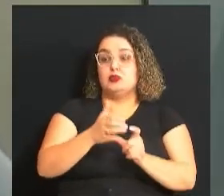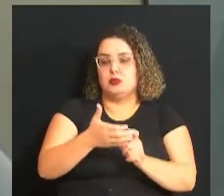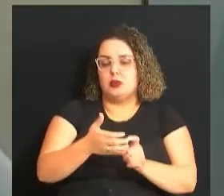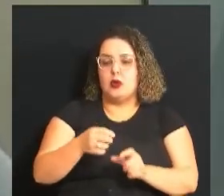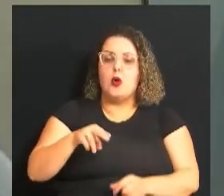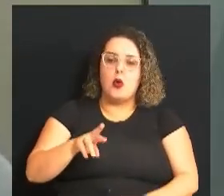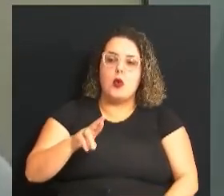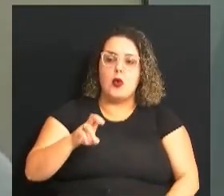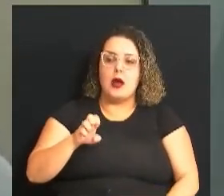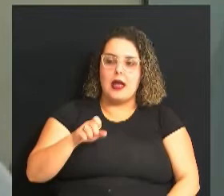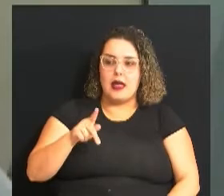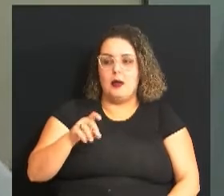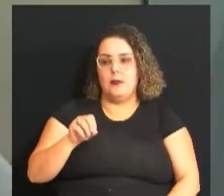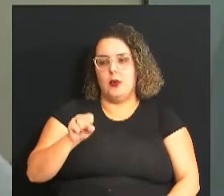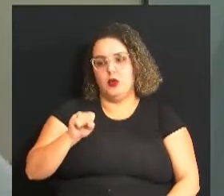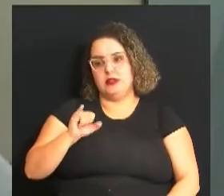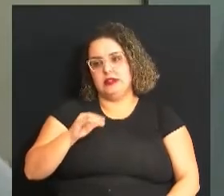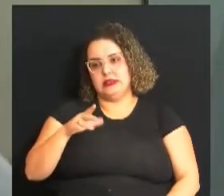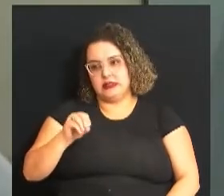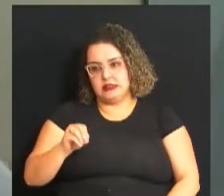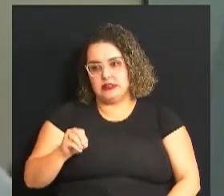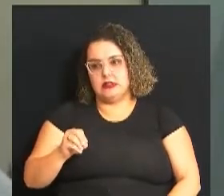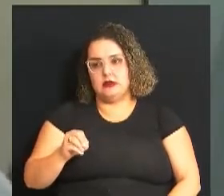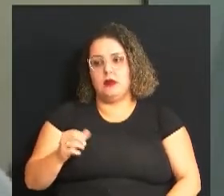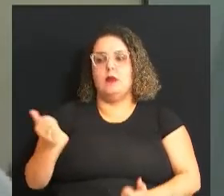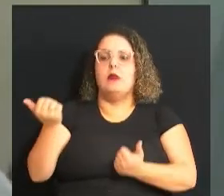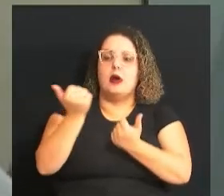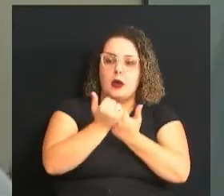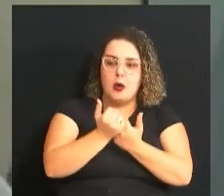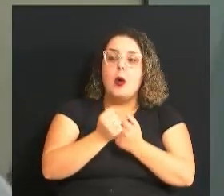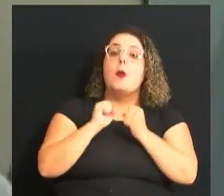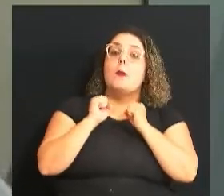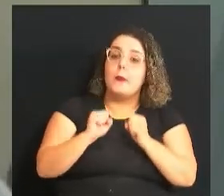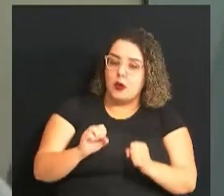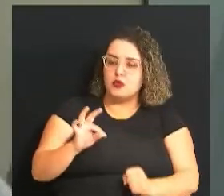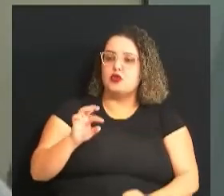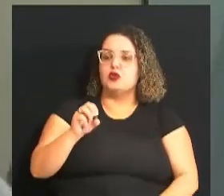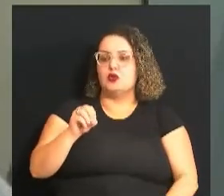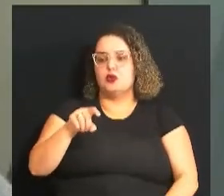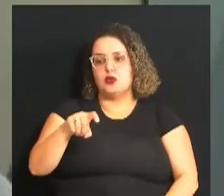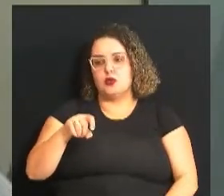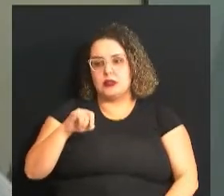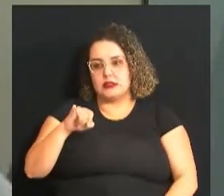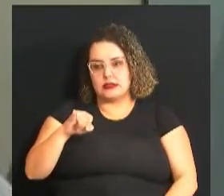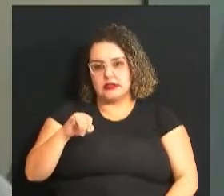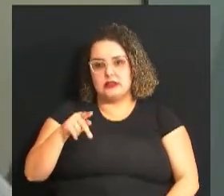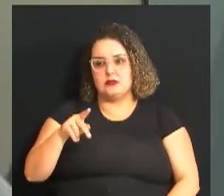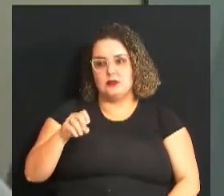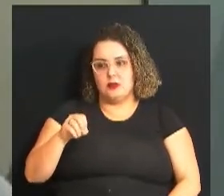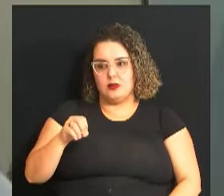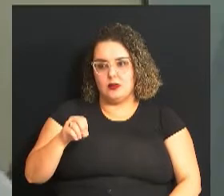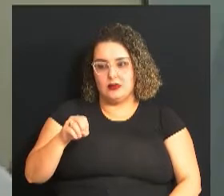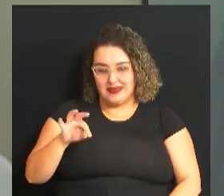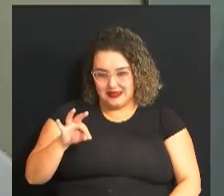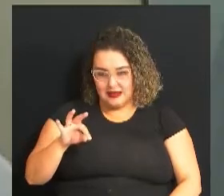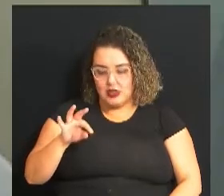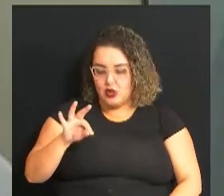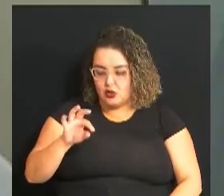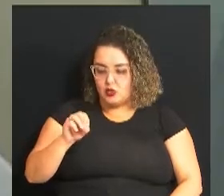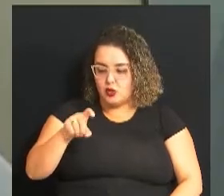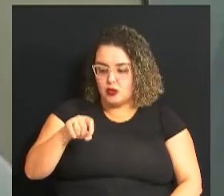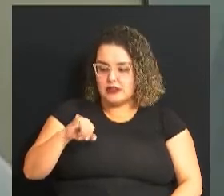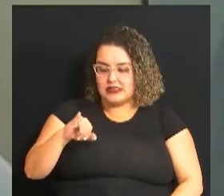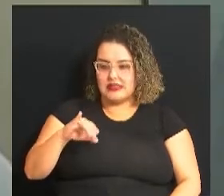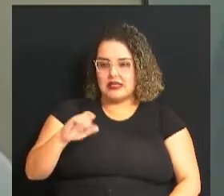reposição hormonal pode ser tóxica ao fígado, porque é ele quem tem que lidar com essa medicação. Deixa eu te...